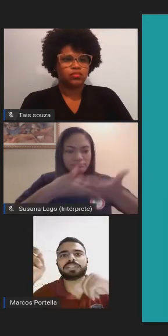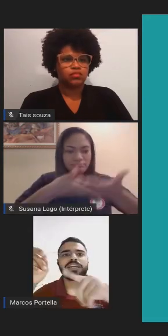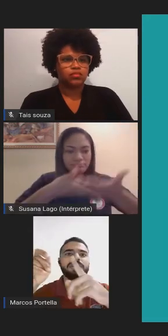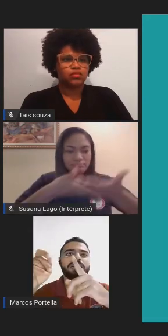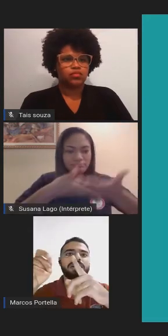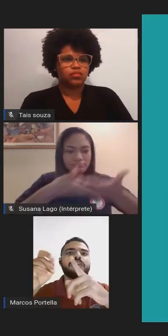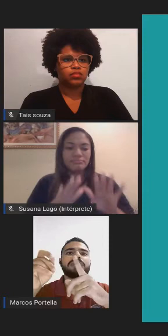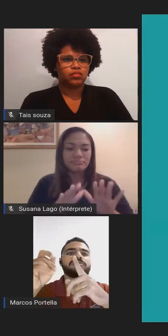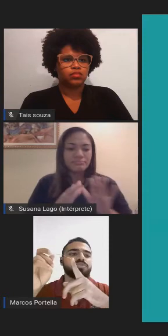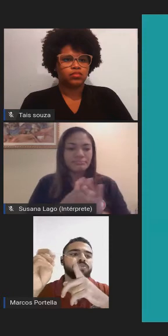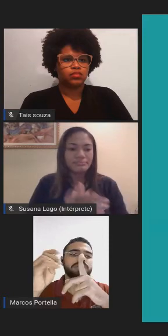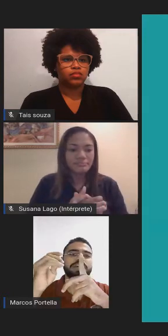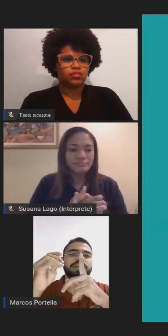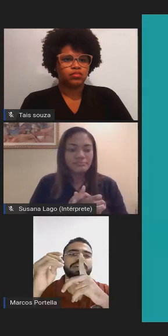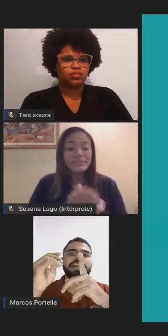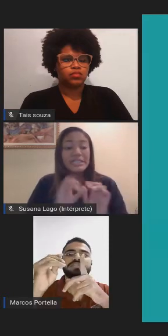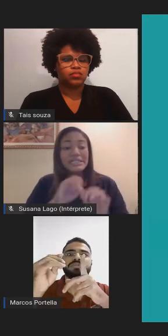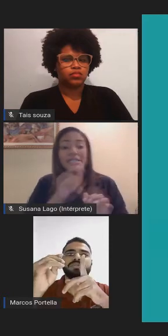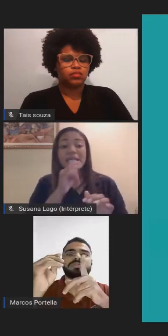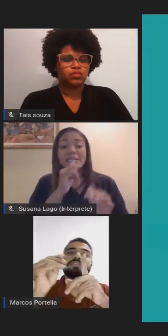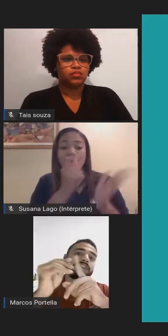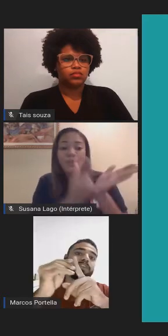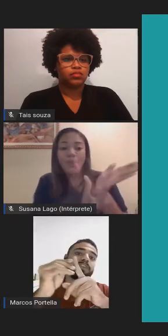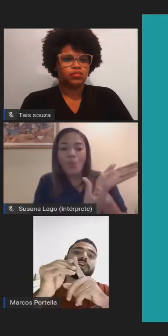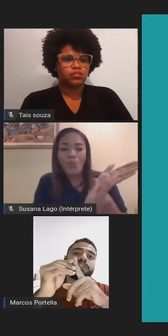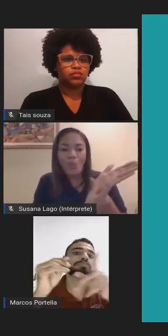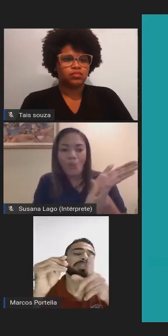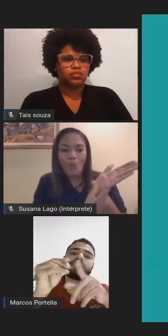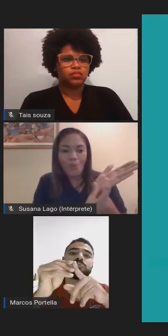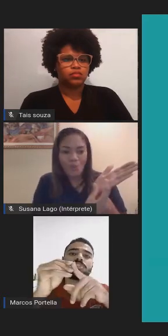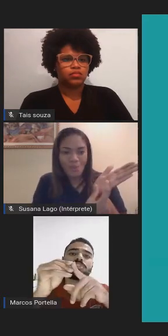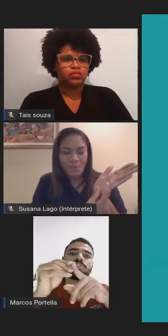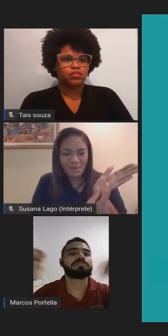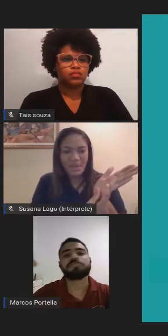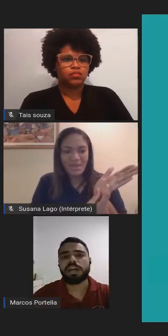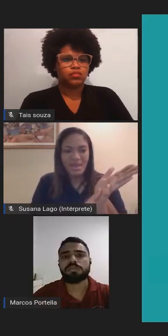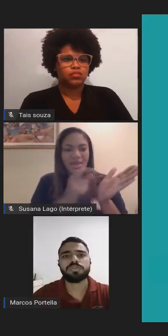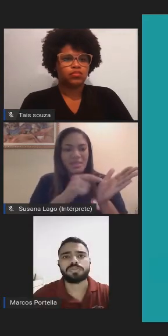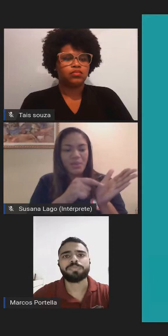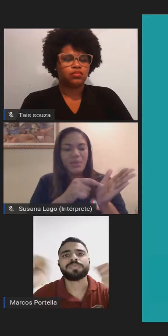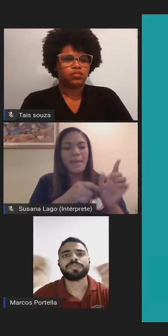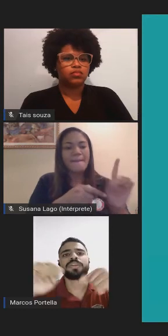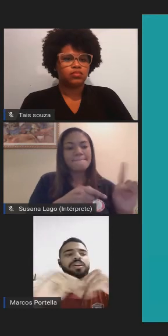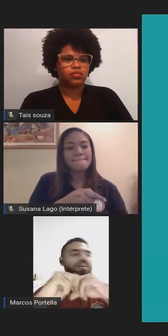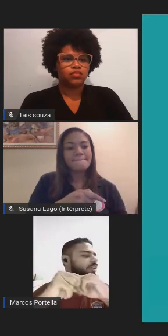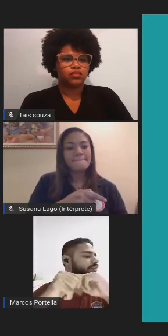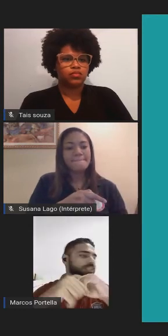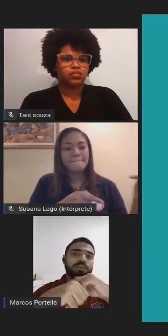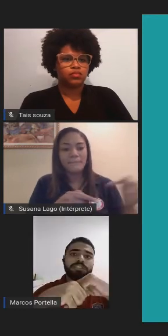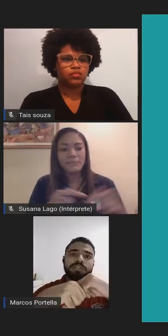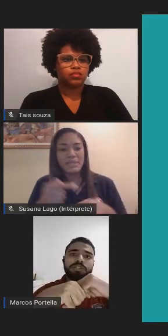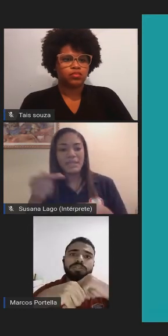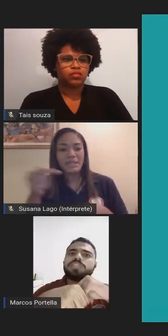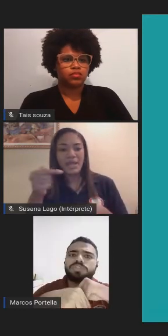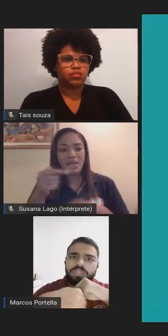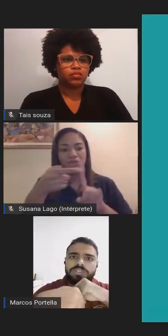positivo da bateria e colocar um lado do condutor e o negativo no outro, vai ter corrente, então ele vai conduzir. É um condutor. Vocês